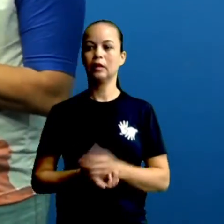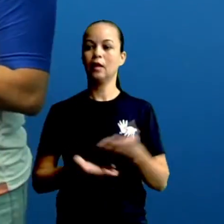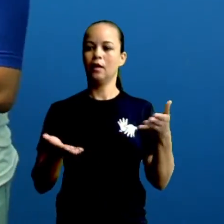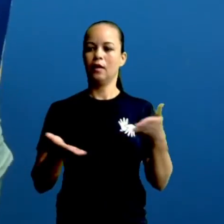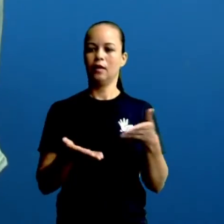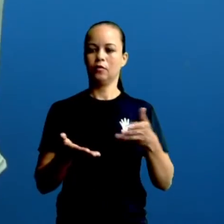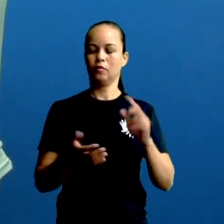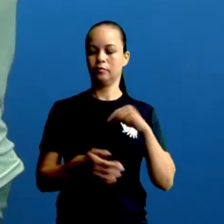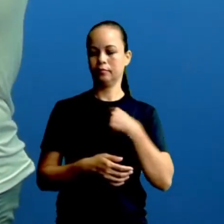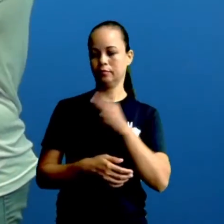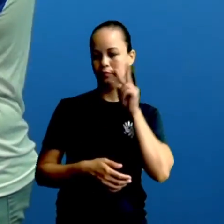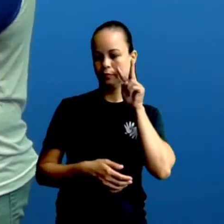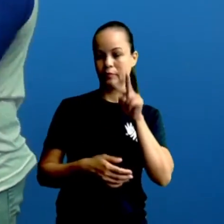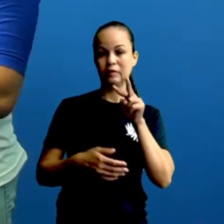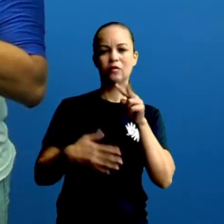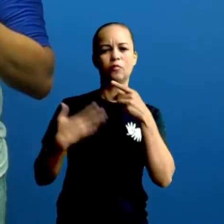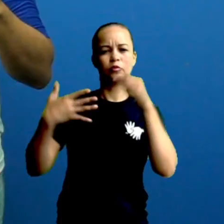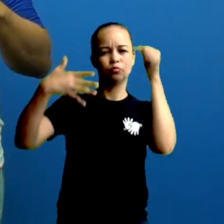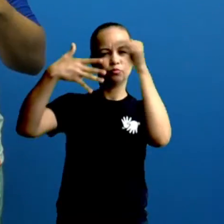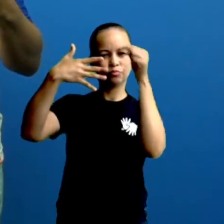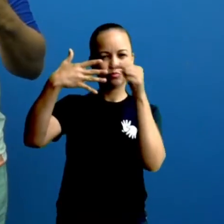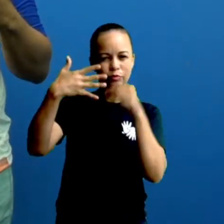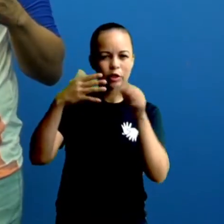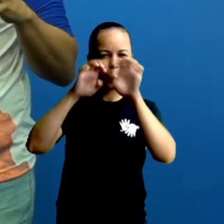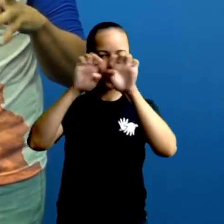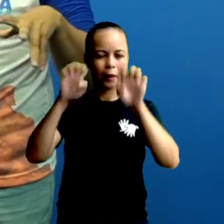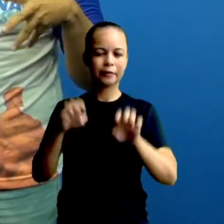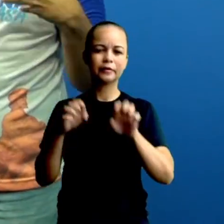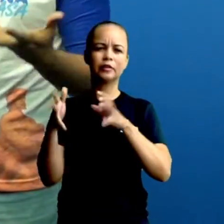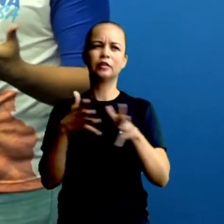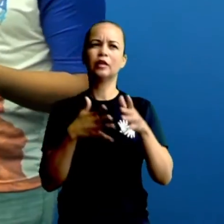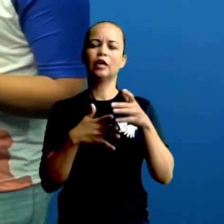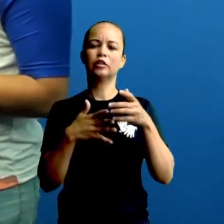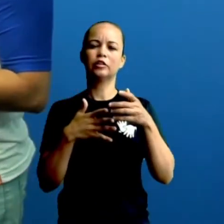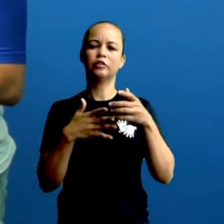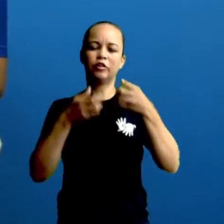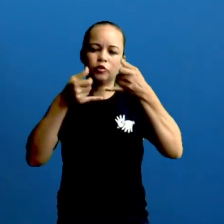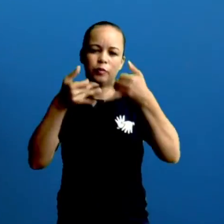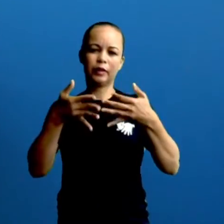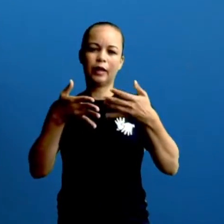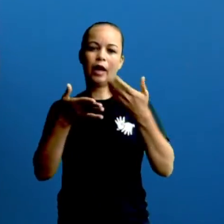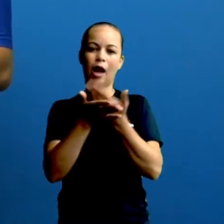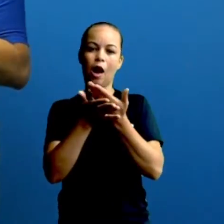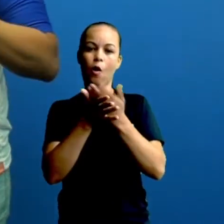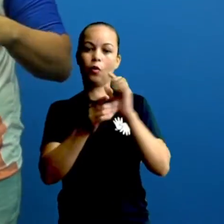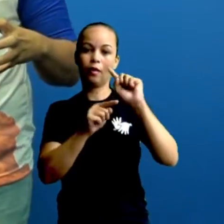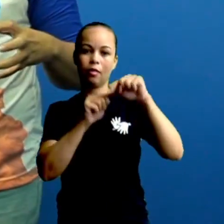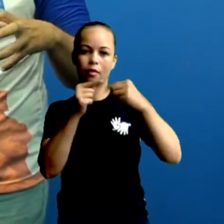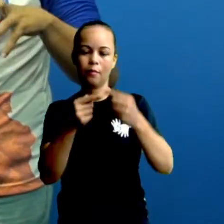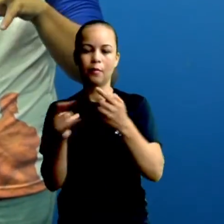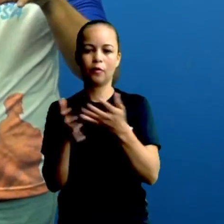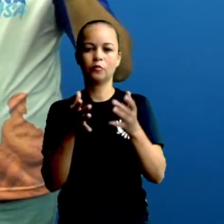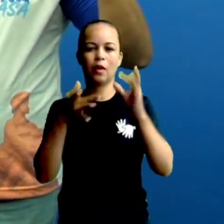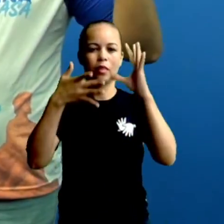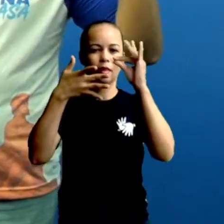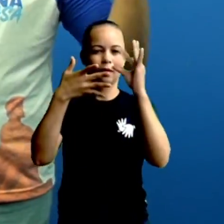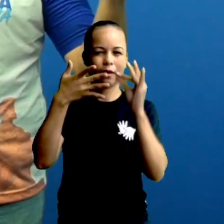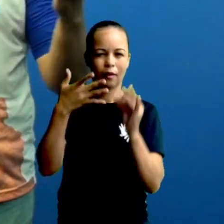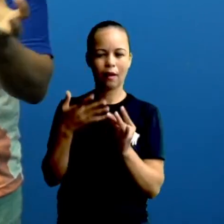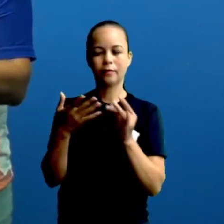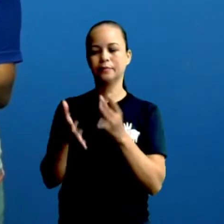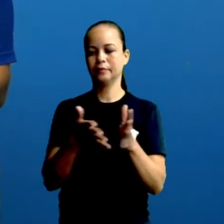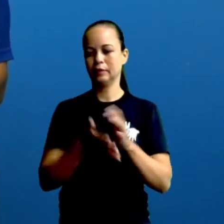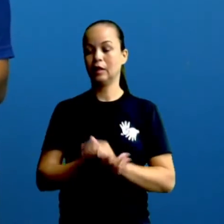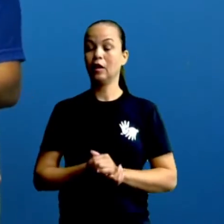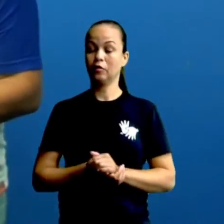gente vai destacar aqui algumas estruturas que nas próximas aulas a gente vai falar com muito mais detalhe. A raiz, no caso aqui, você vai ver que vai